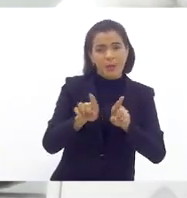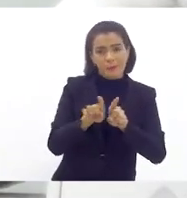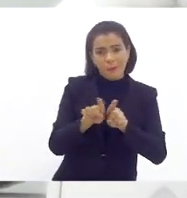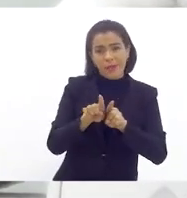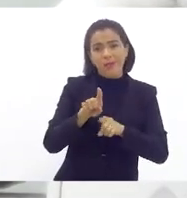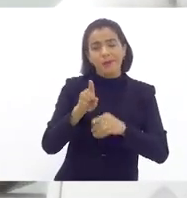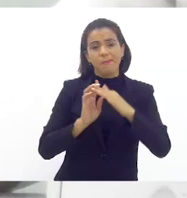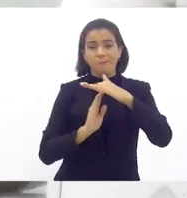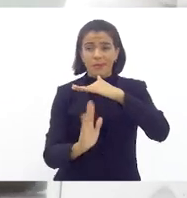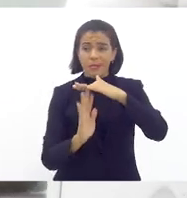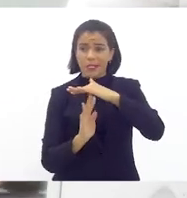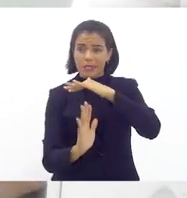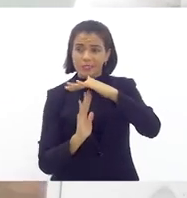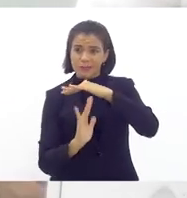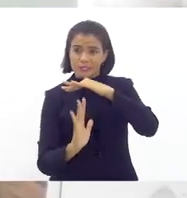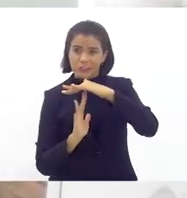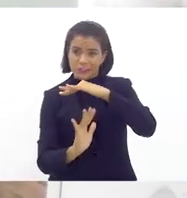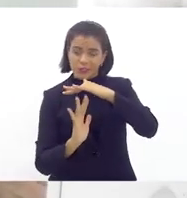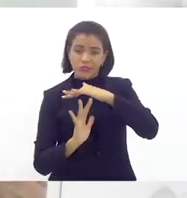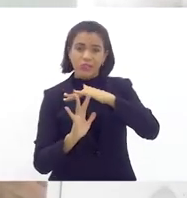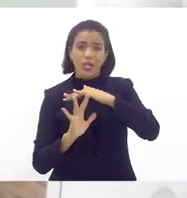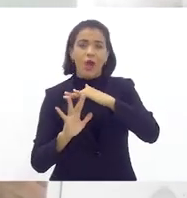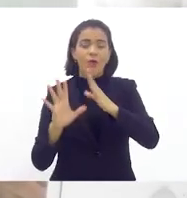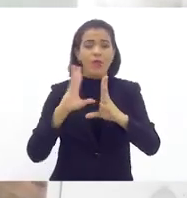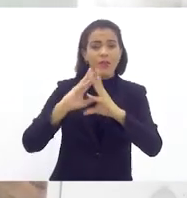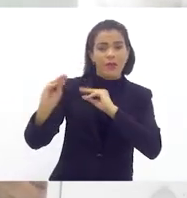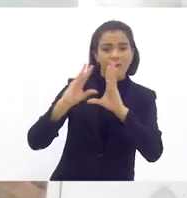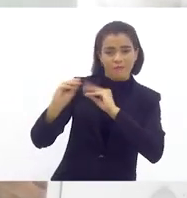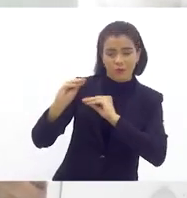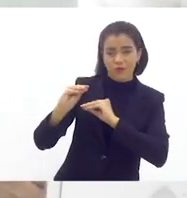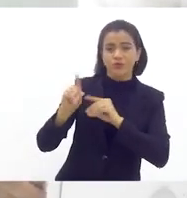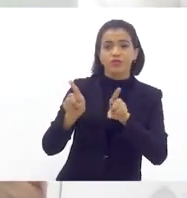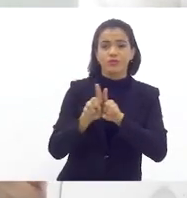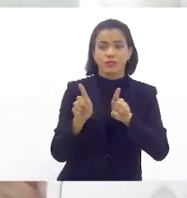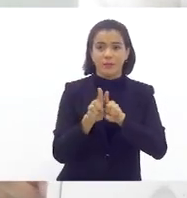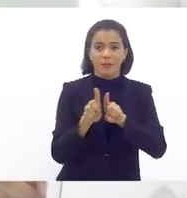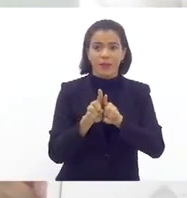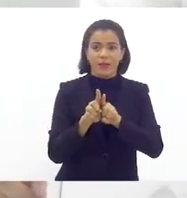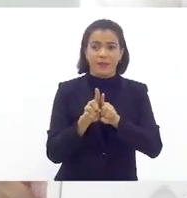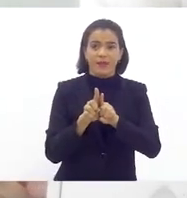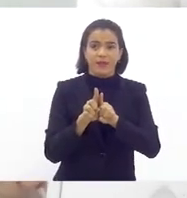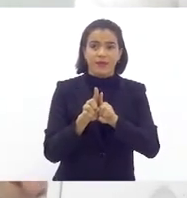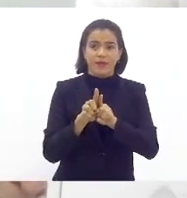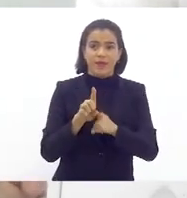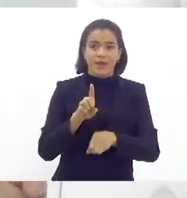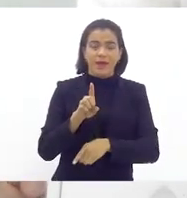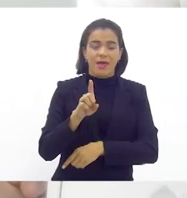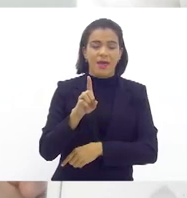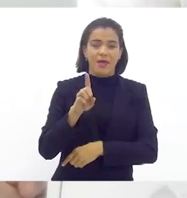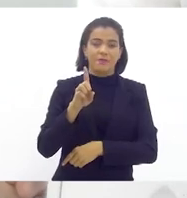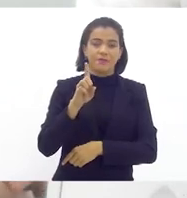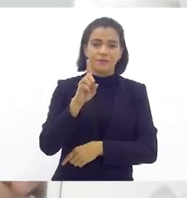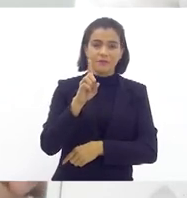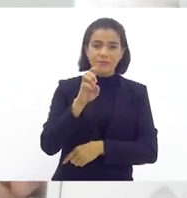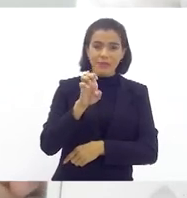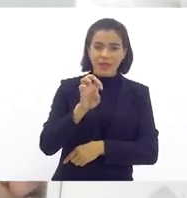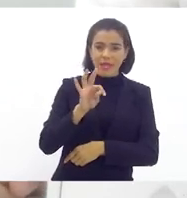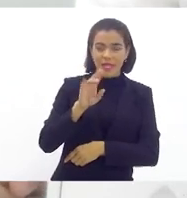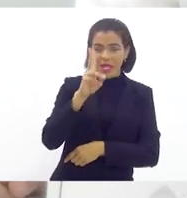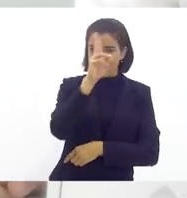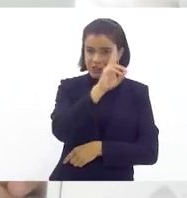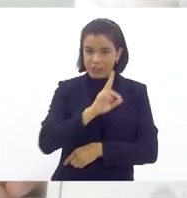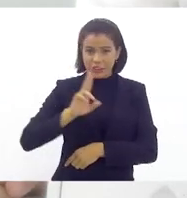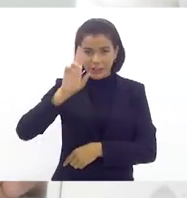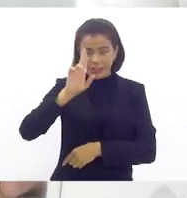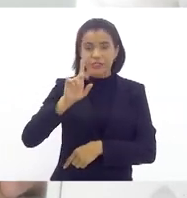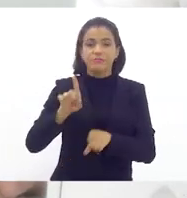Migração e Refúgio, a Semana da Etnia, que vai ser lá no final do ano, e a gente tem também a Feira